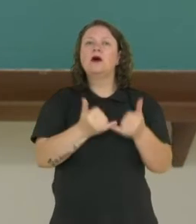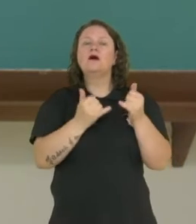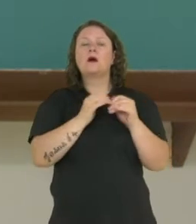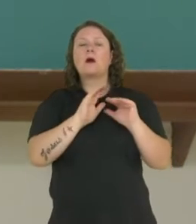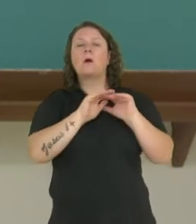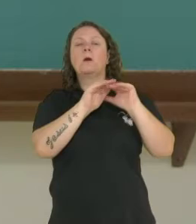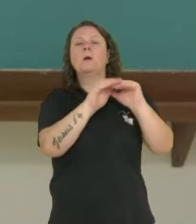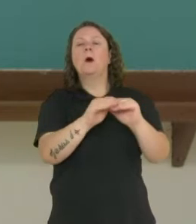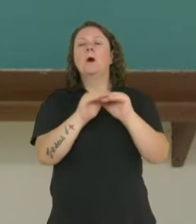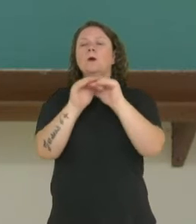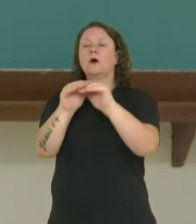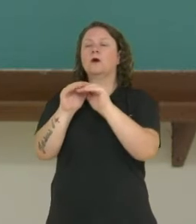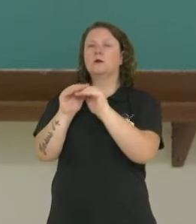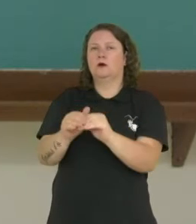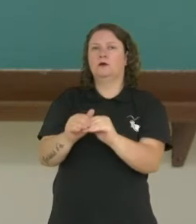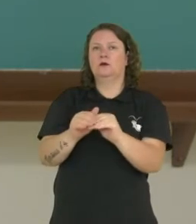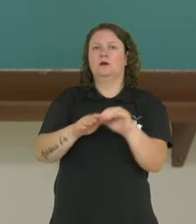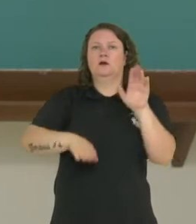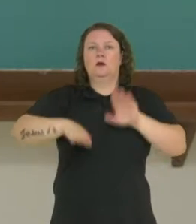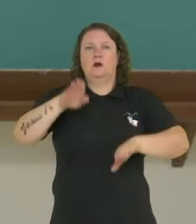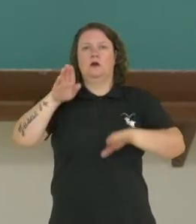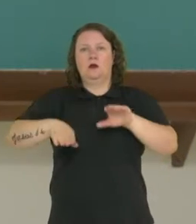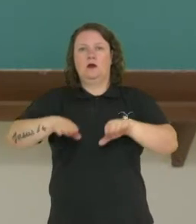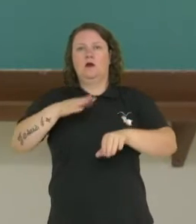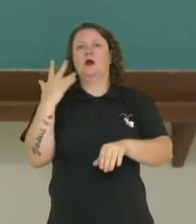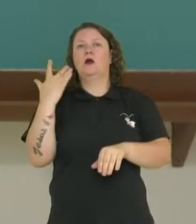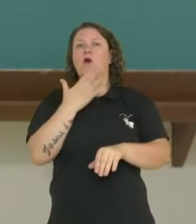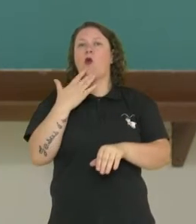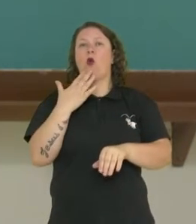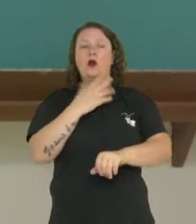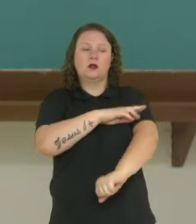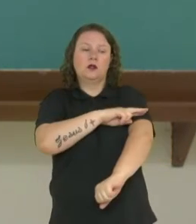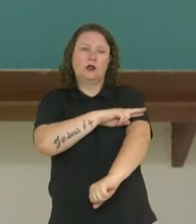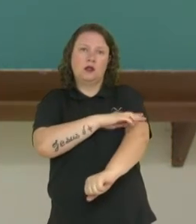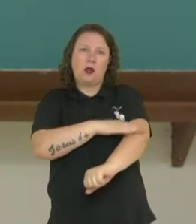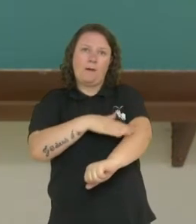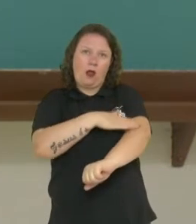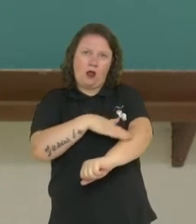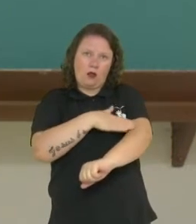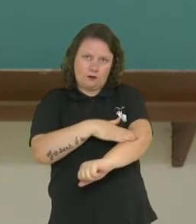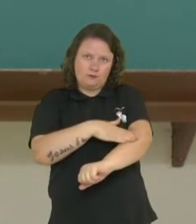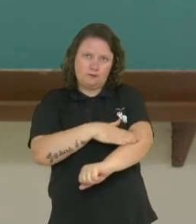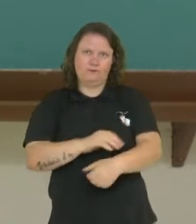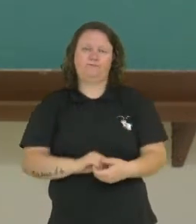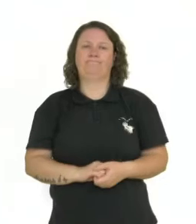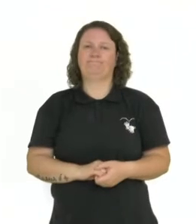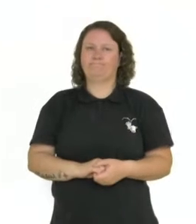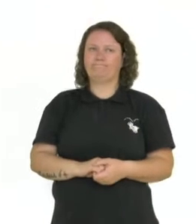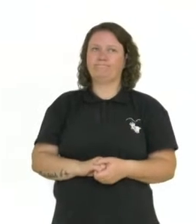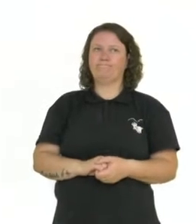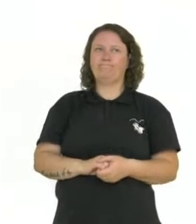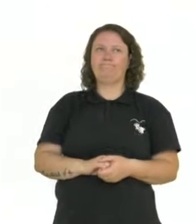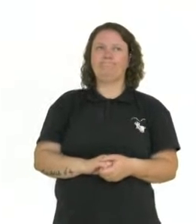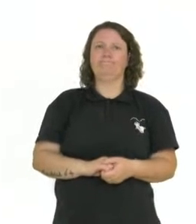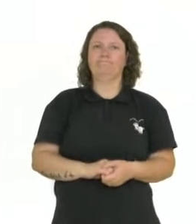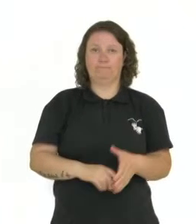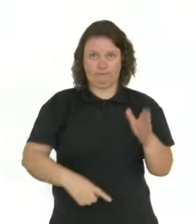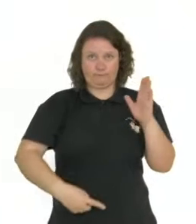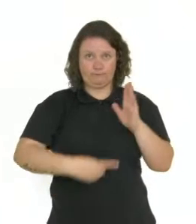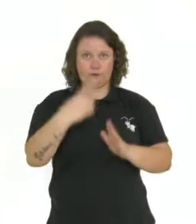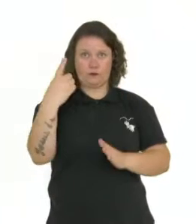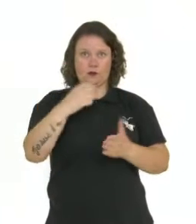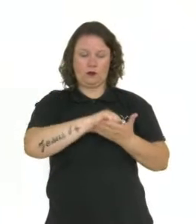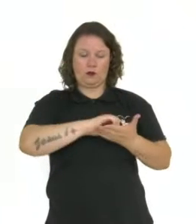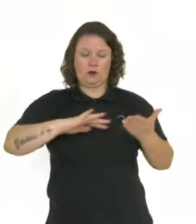cor da pele. E isso, claro, é um critério totalmente descabido, né? Muito bem. Então vamos para a nossa